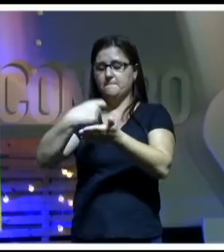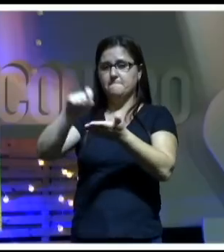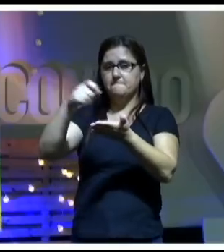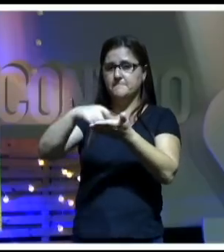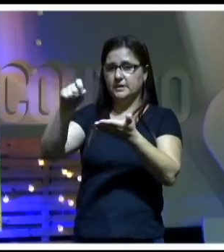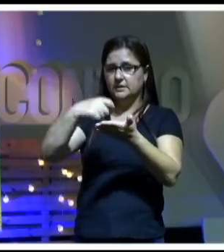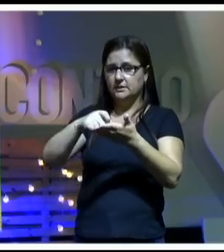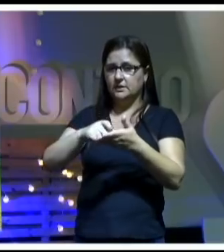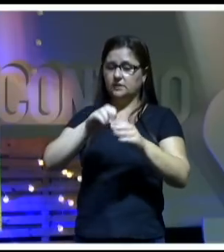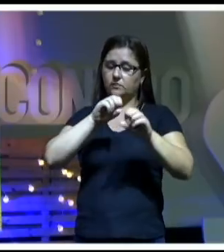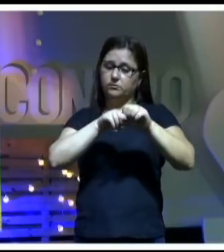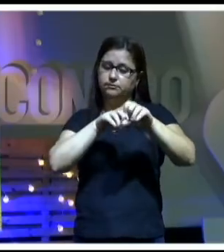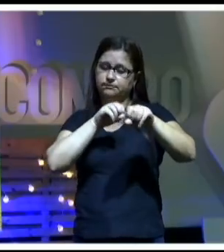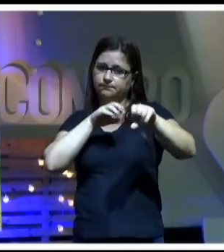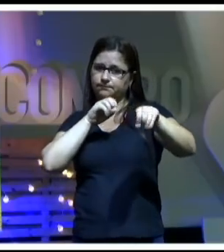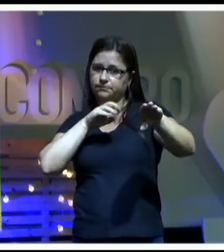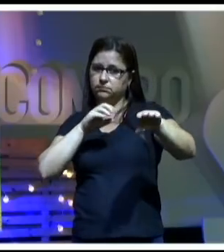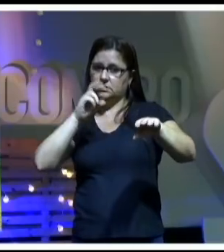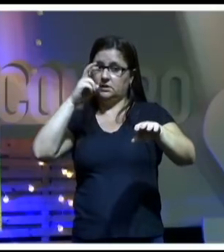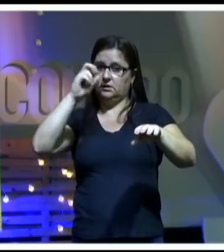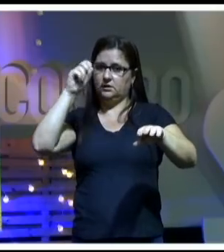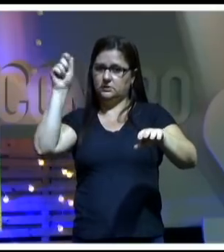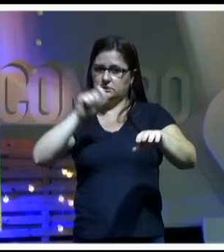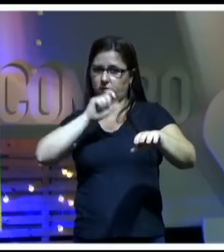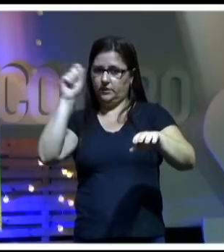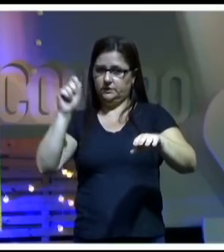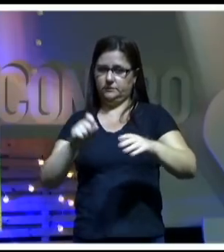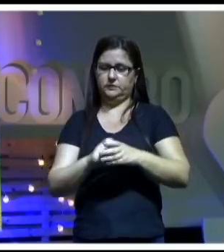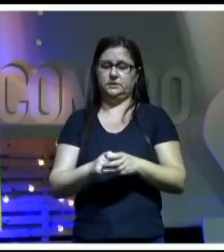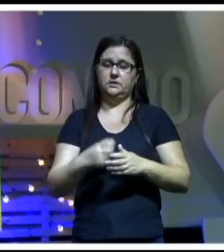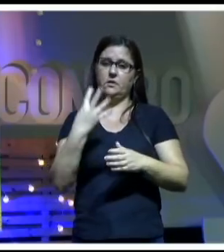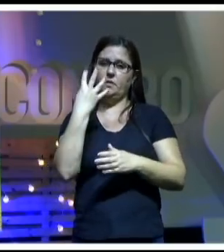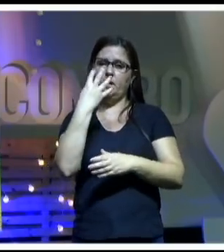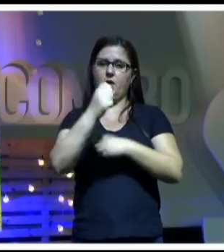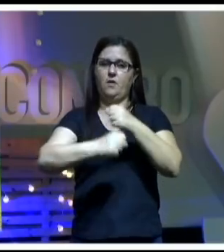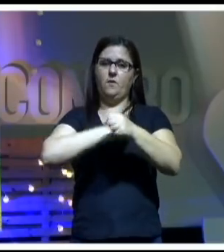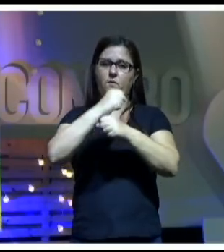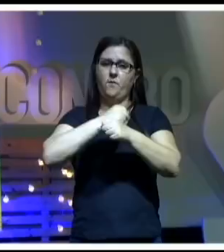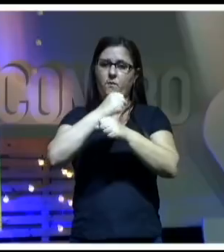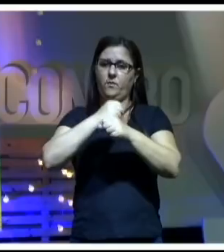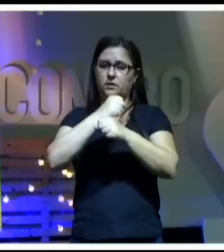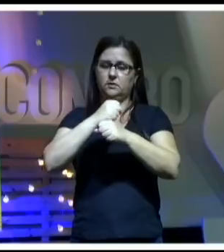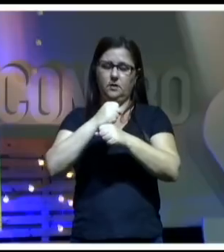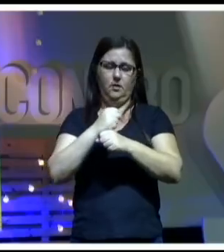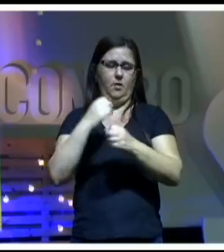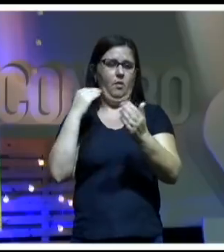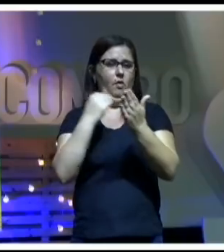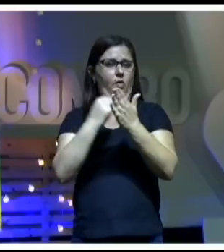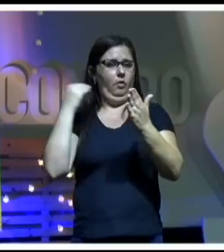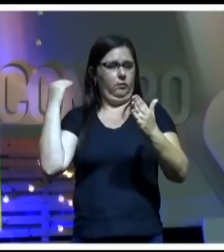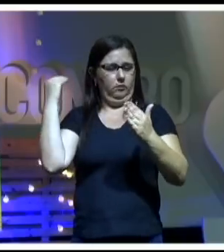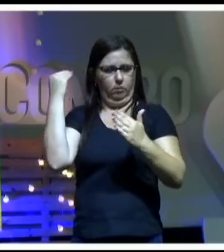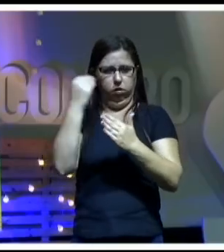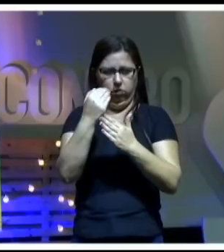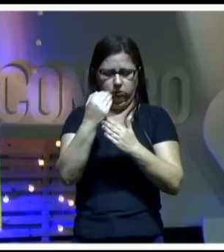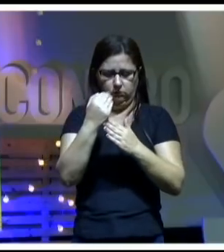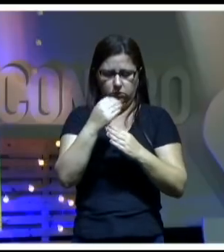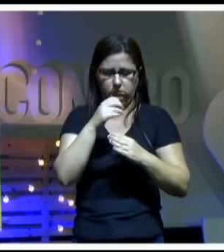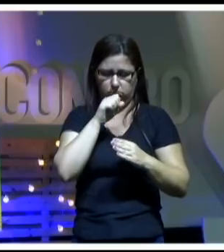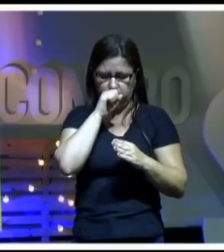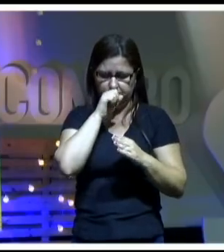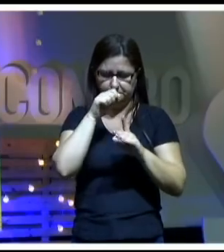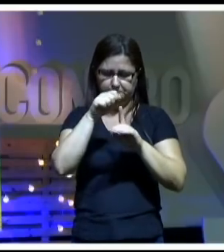aumentou e 50% em quatro anos e começou a superar os demais campi no outono de 2016